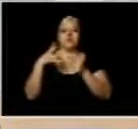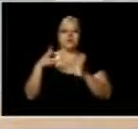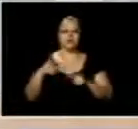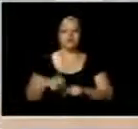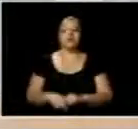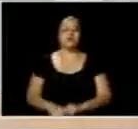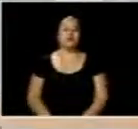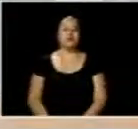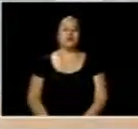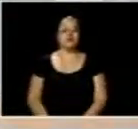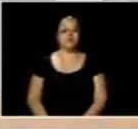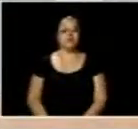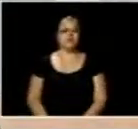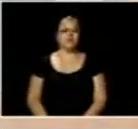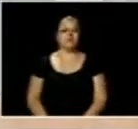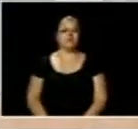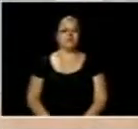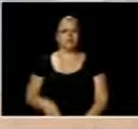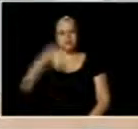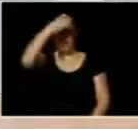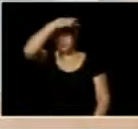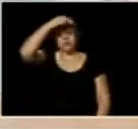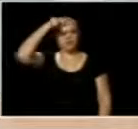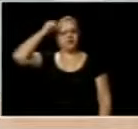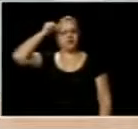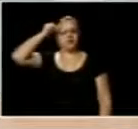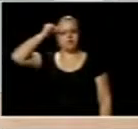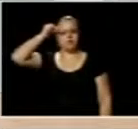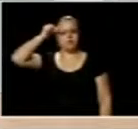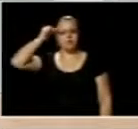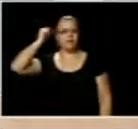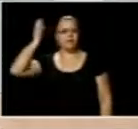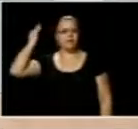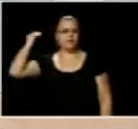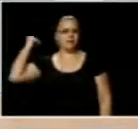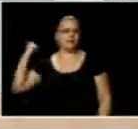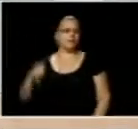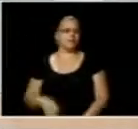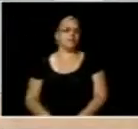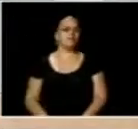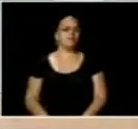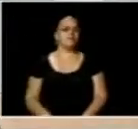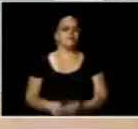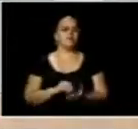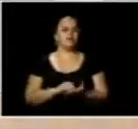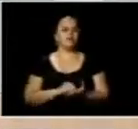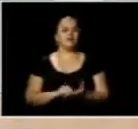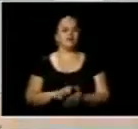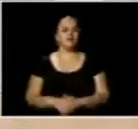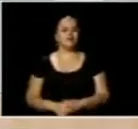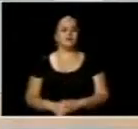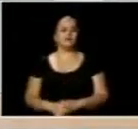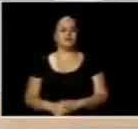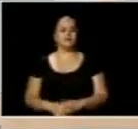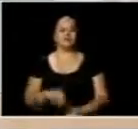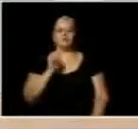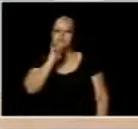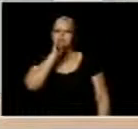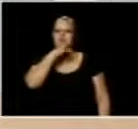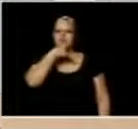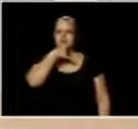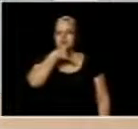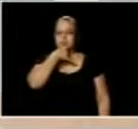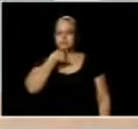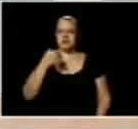da cidade, porque quer a cidade muito bem, né? E, infelizmente, a situação que